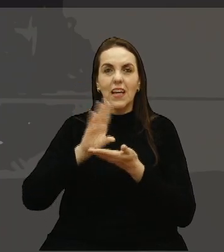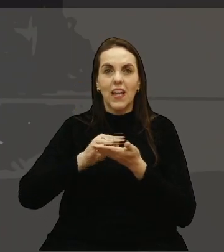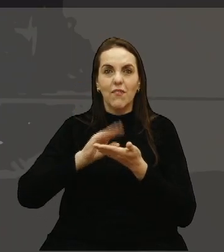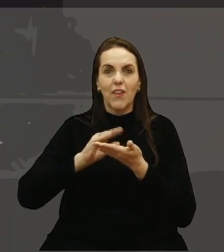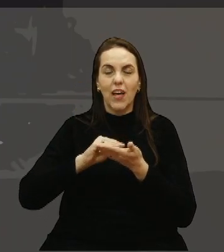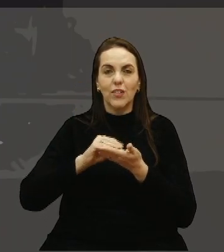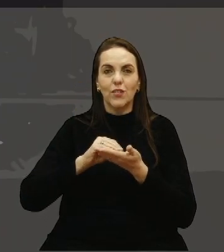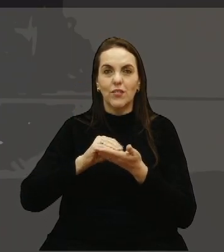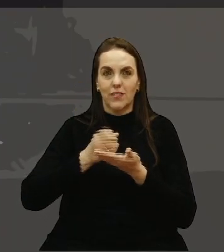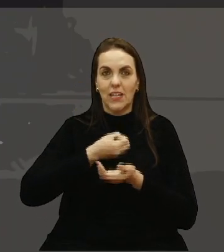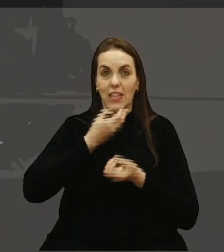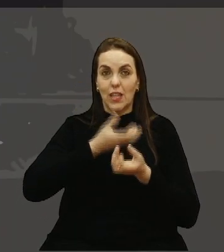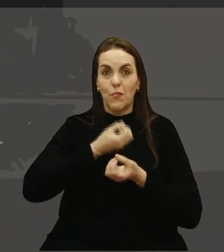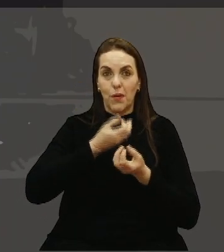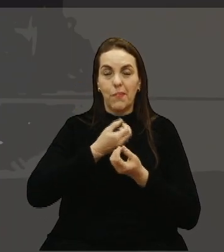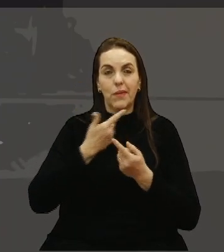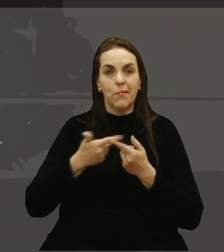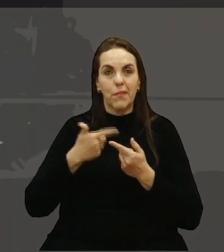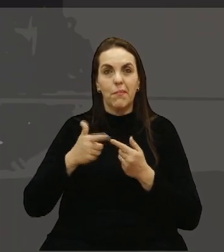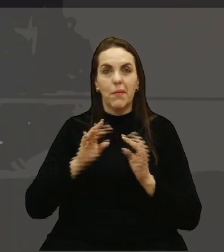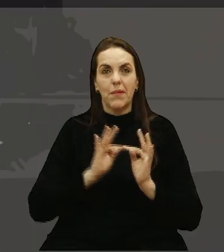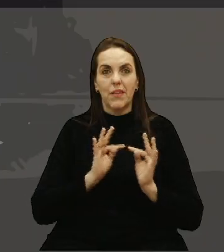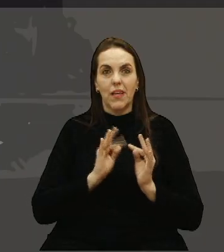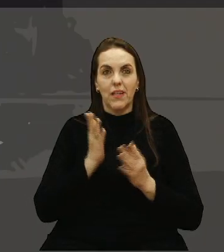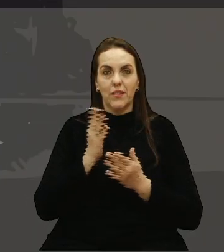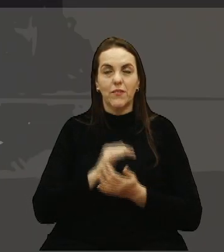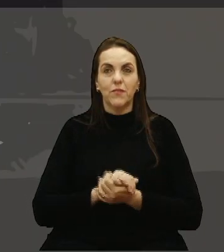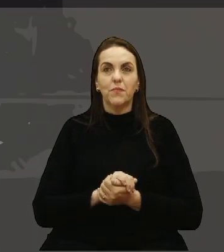depoimento deles e deu problema técnico ali,